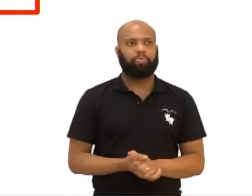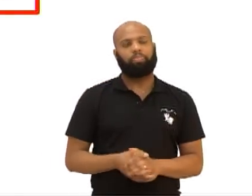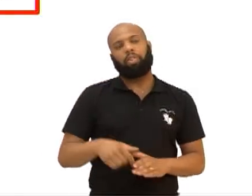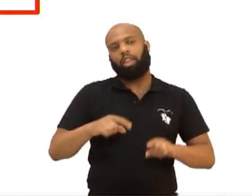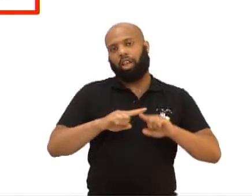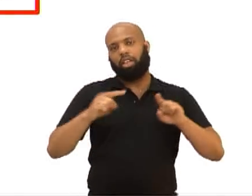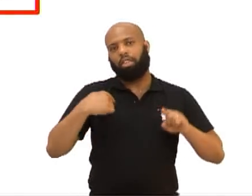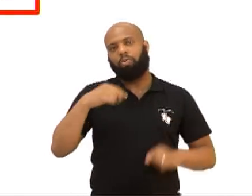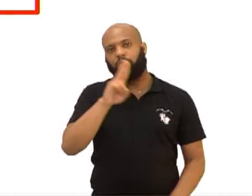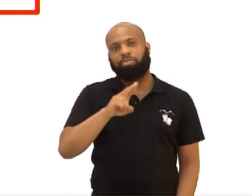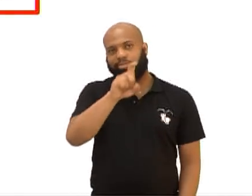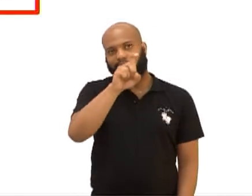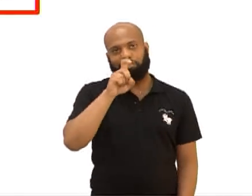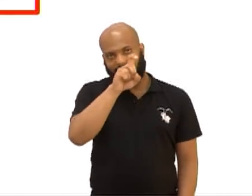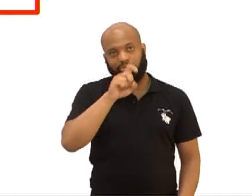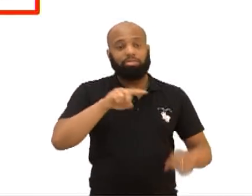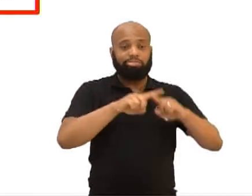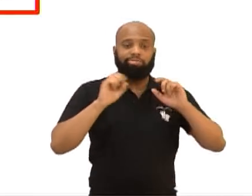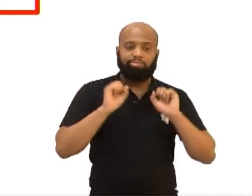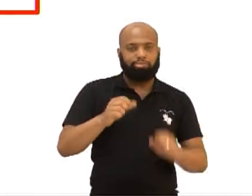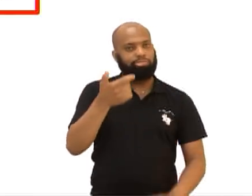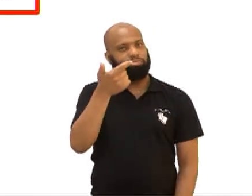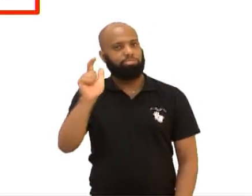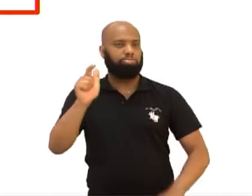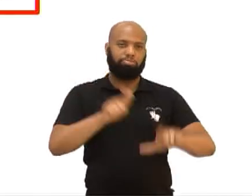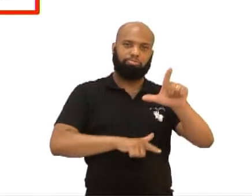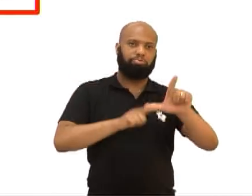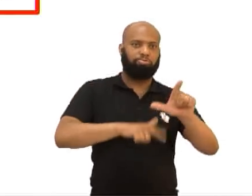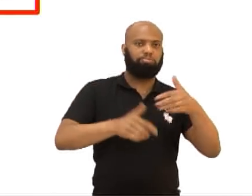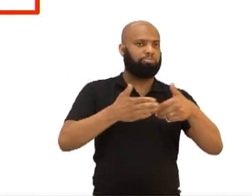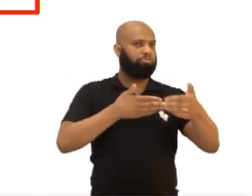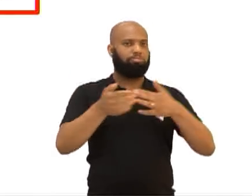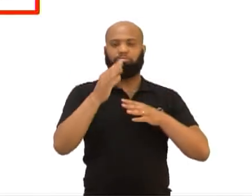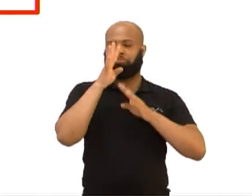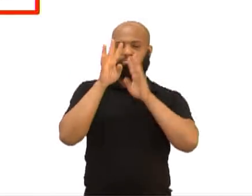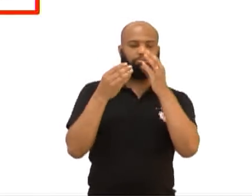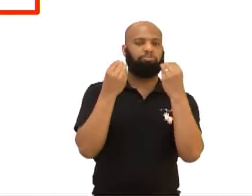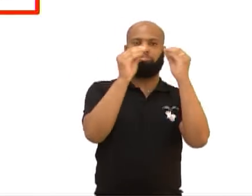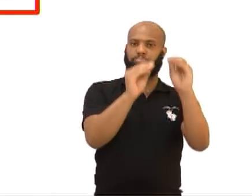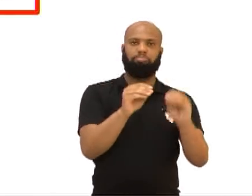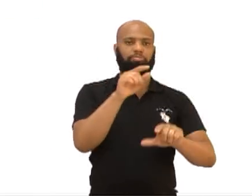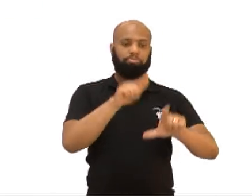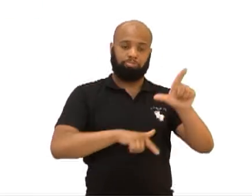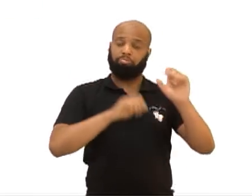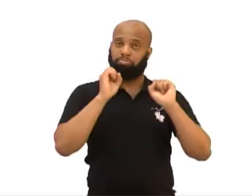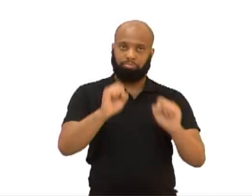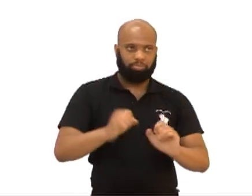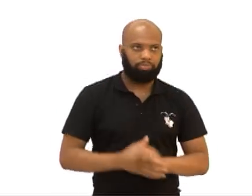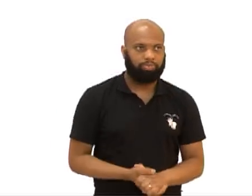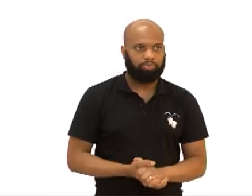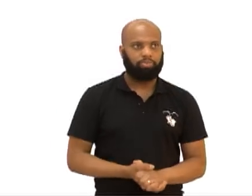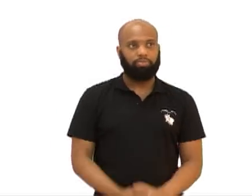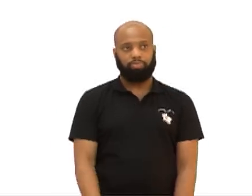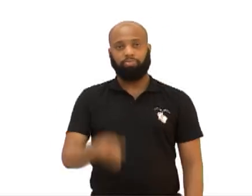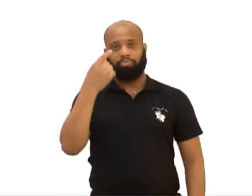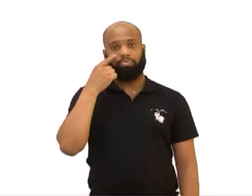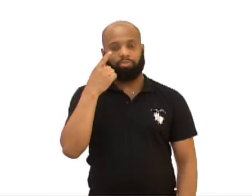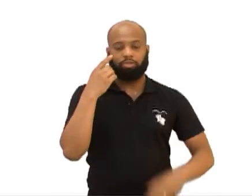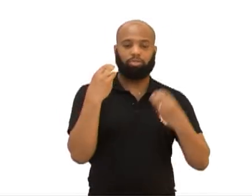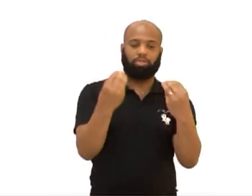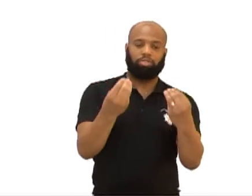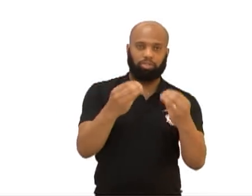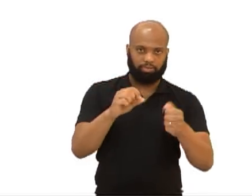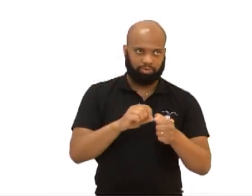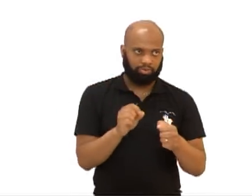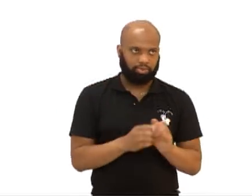estou usando x, mas eu poderia usar qualquer letra, como já foi explicado em outras aulas, tá bom? Então aqui, ó. Então como é que eu vou